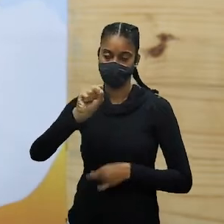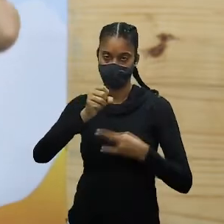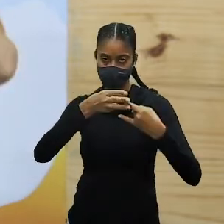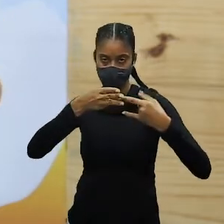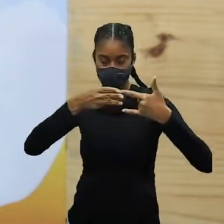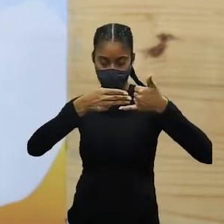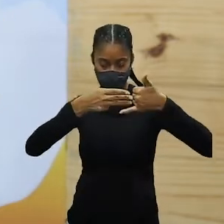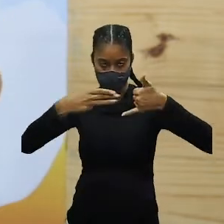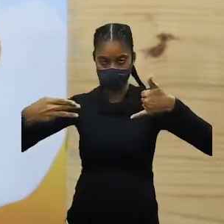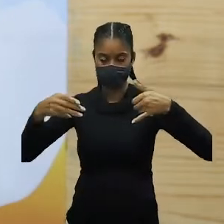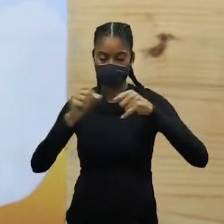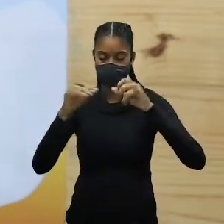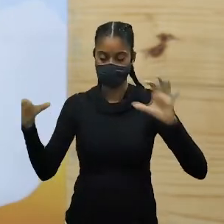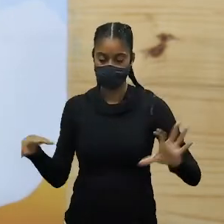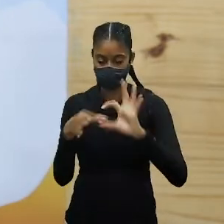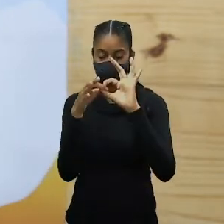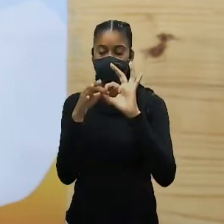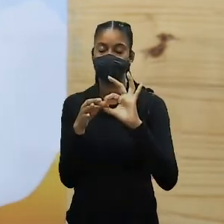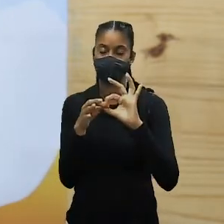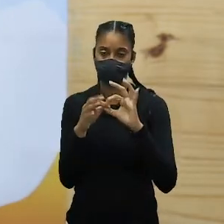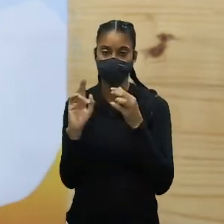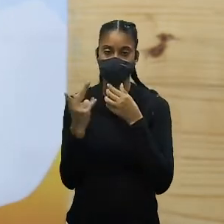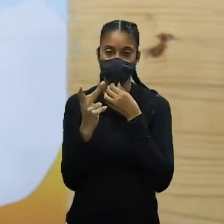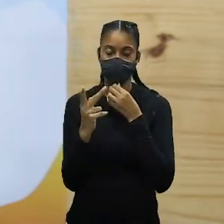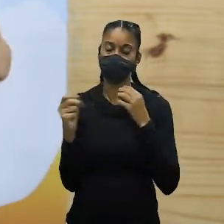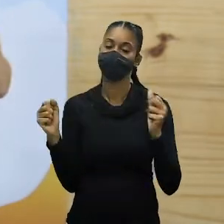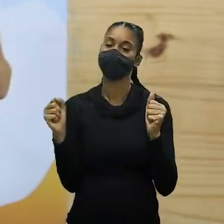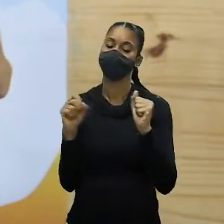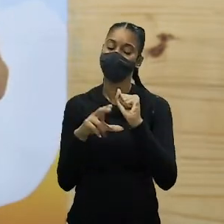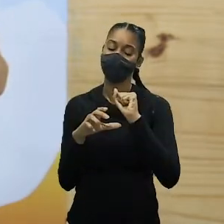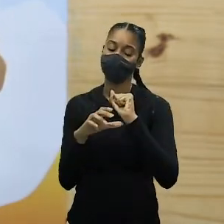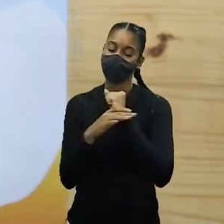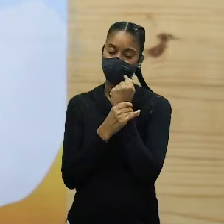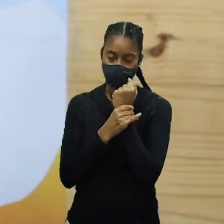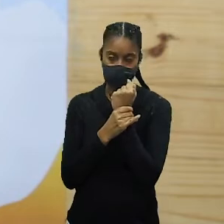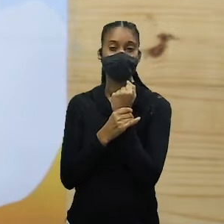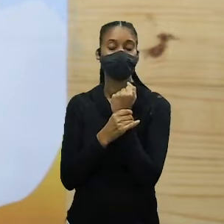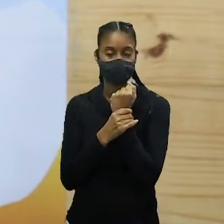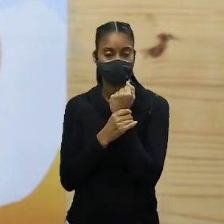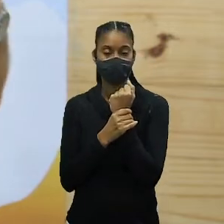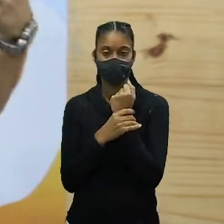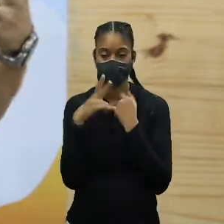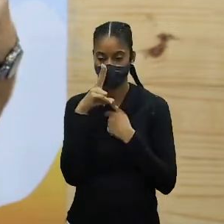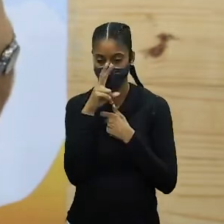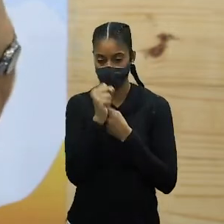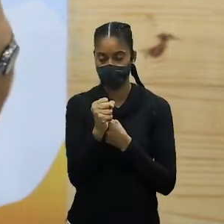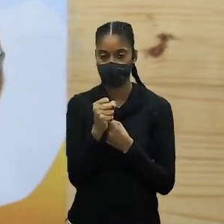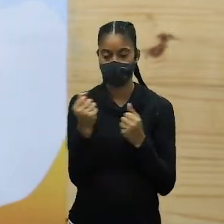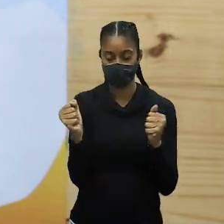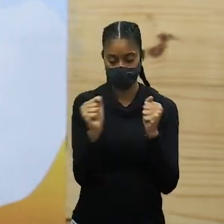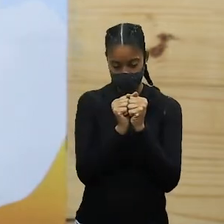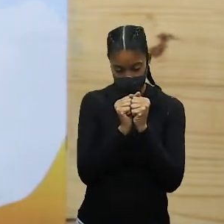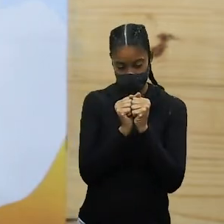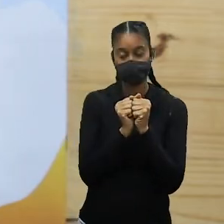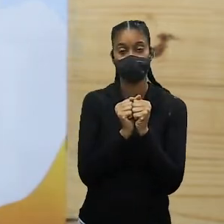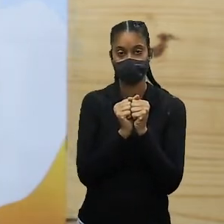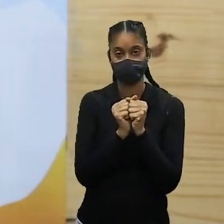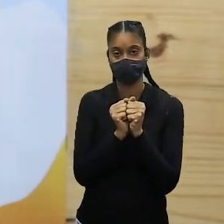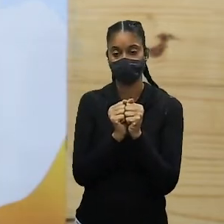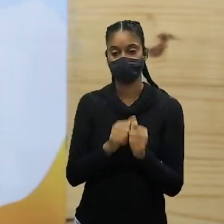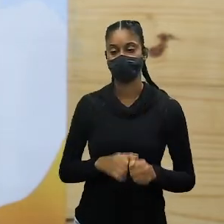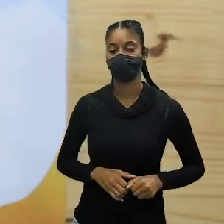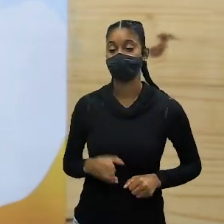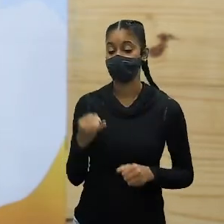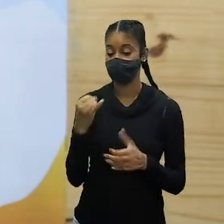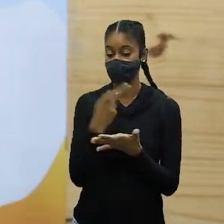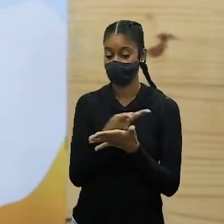Formar ligações de hidrogênio mais forte, para que elas se firmem e uma sustente a outra. Se no meio do